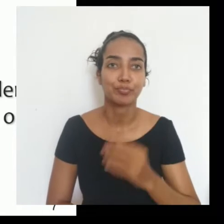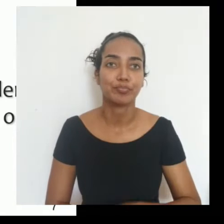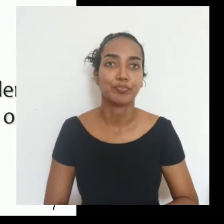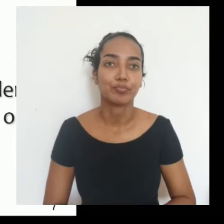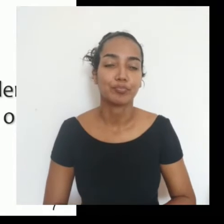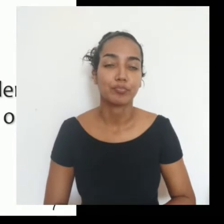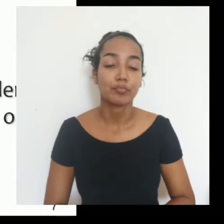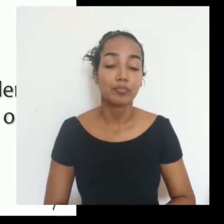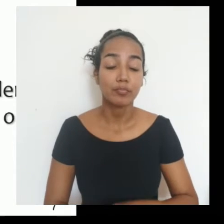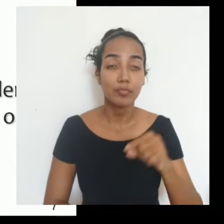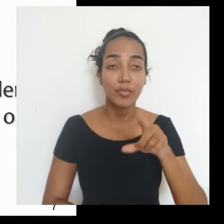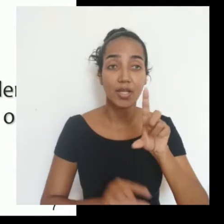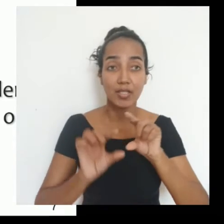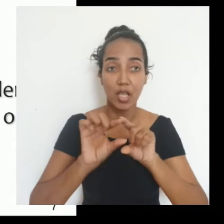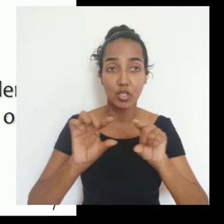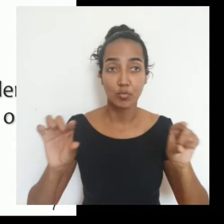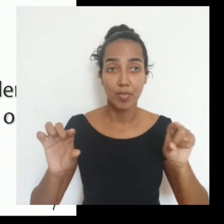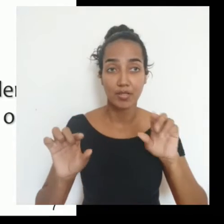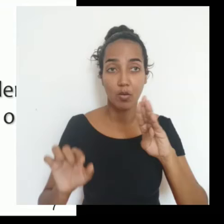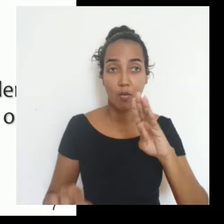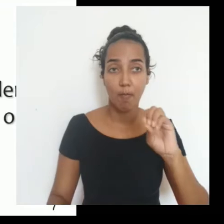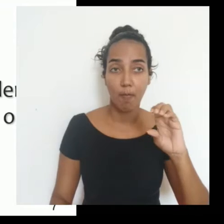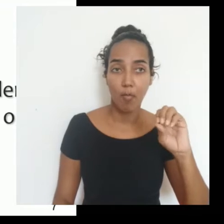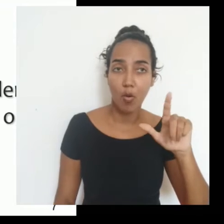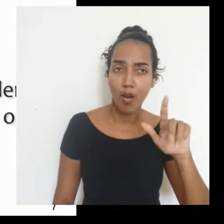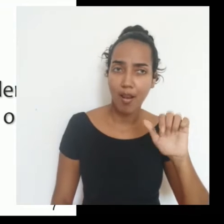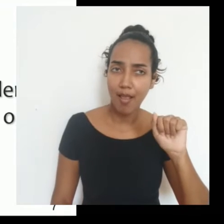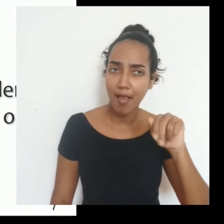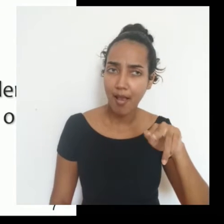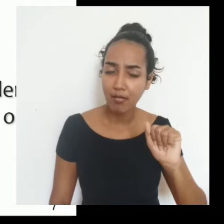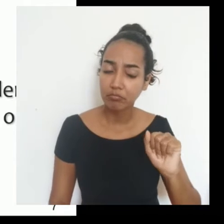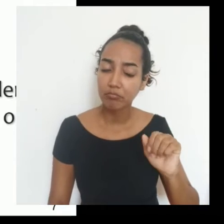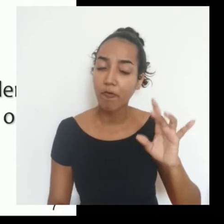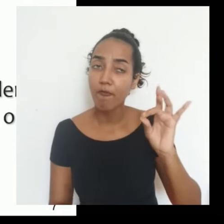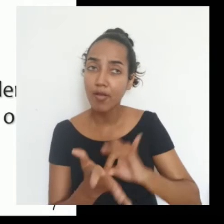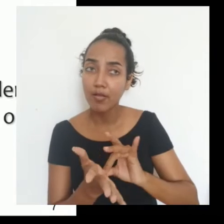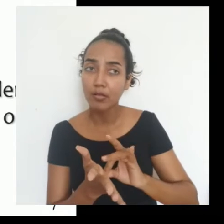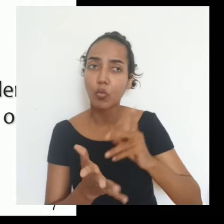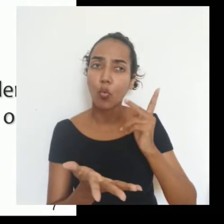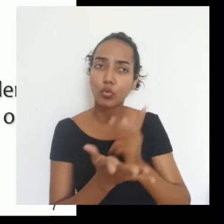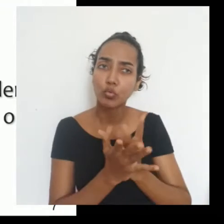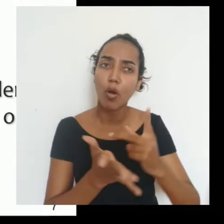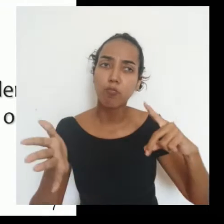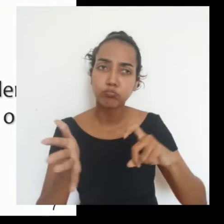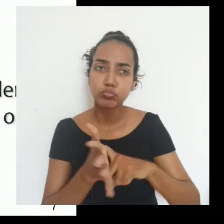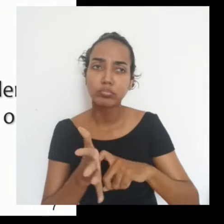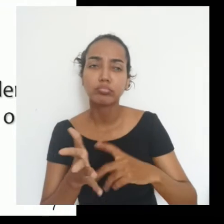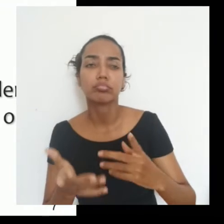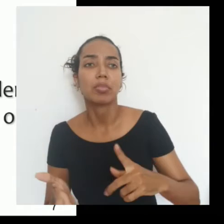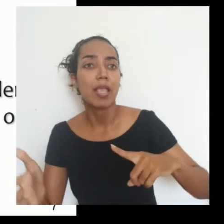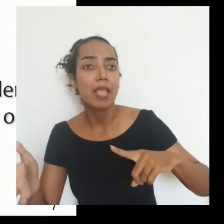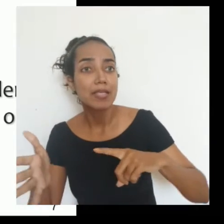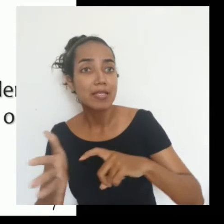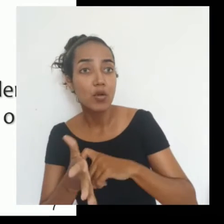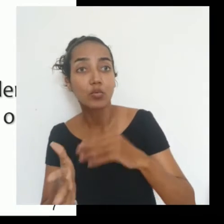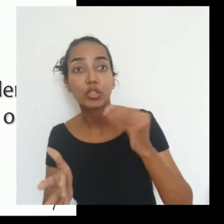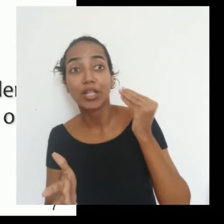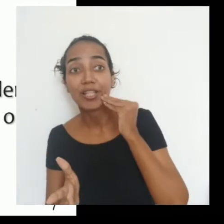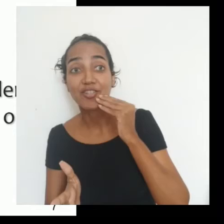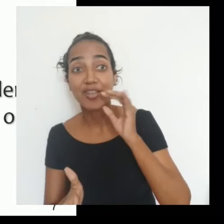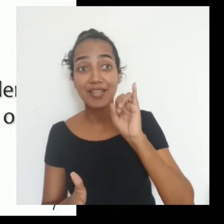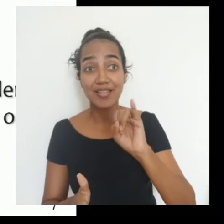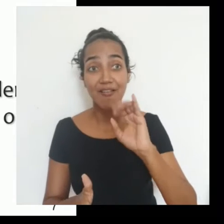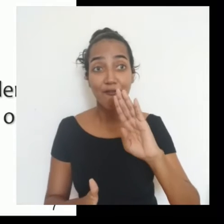expressão booleana for verdade, continua executando o corpo. Executa o corpo uma vez, testa. Se já for falso, sai, mas aí você já vai